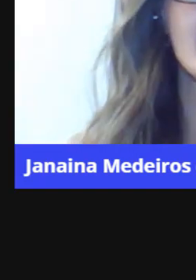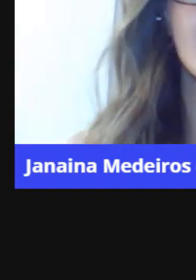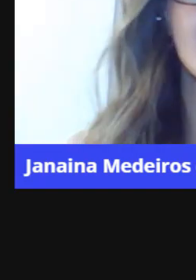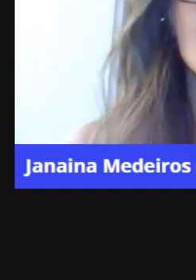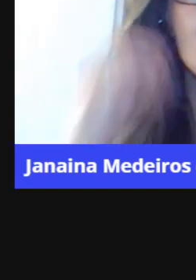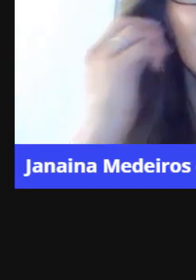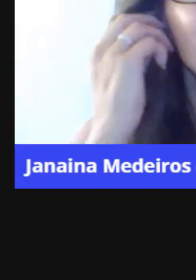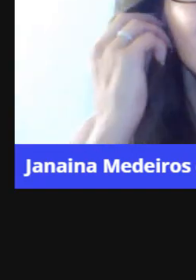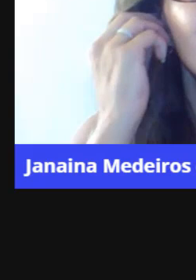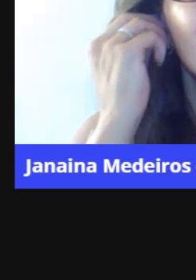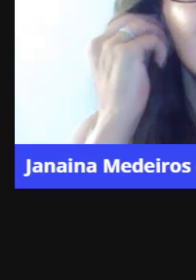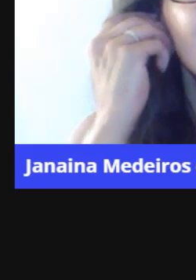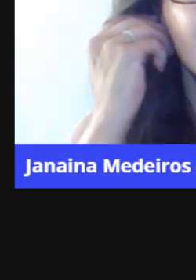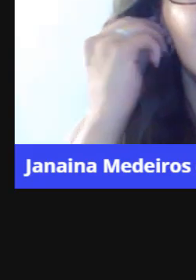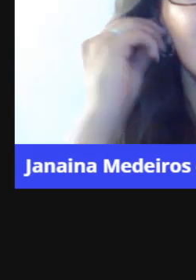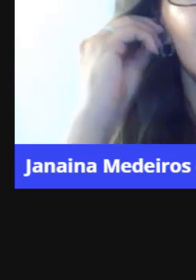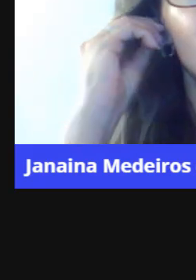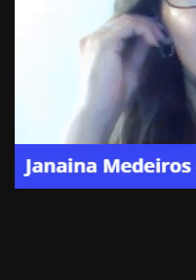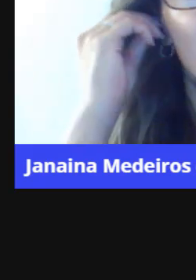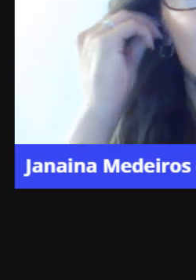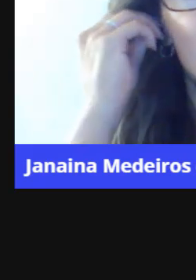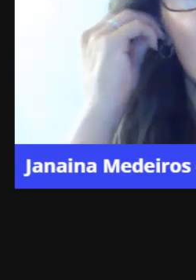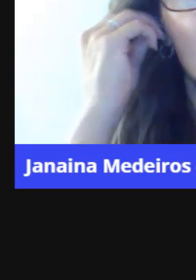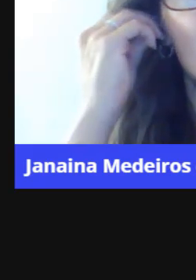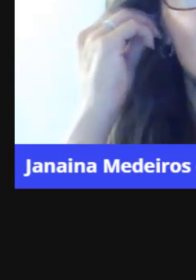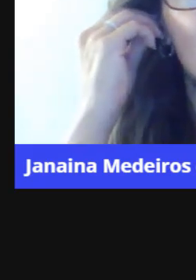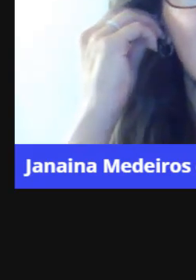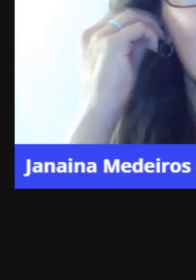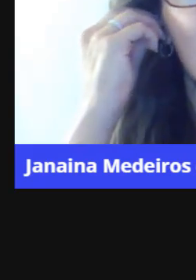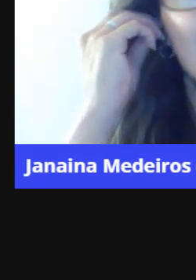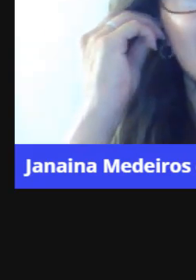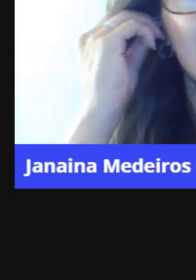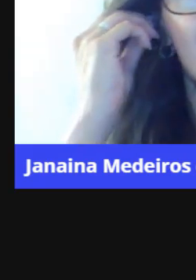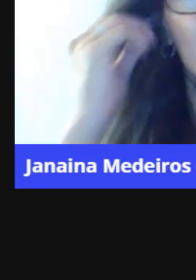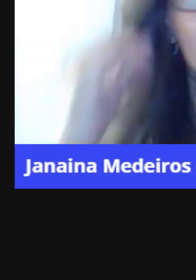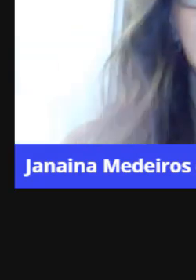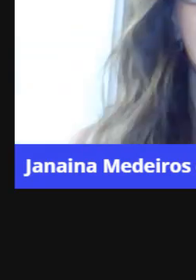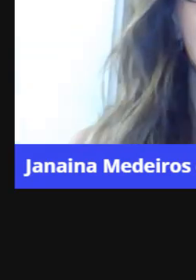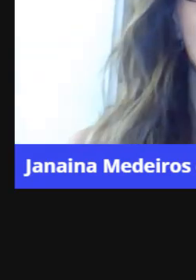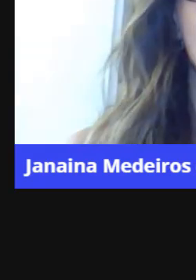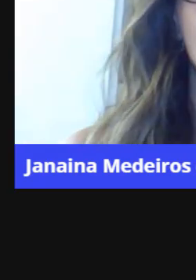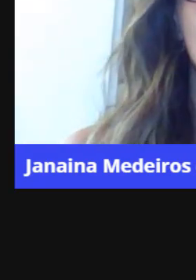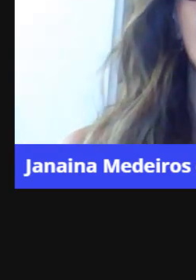Janaína Medeiros e, juntamente com a professora Laurinda,